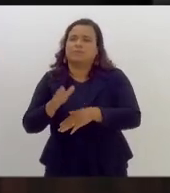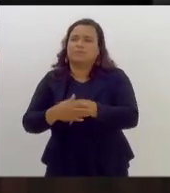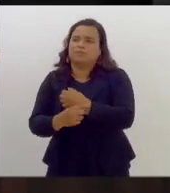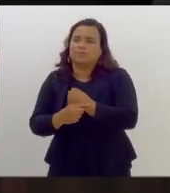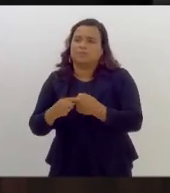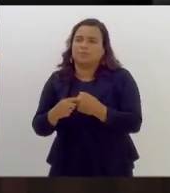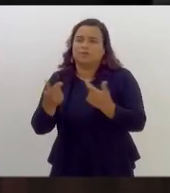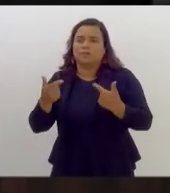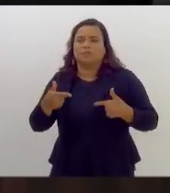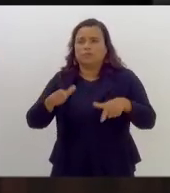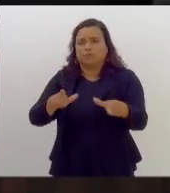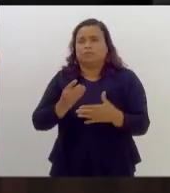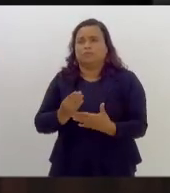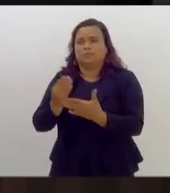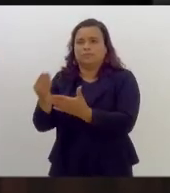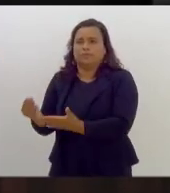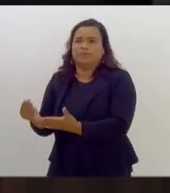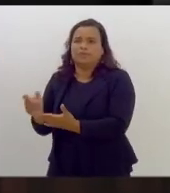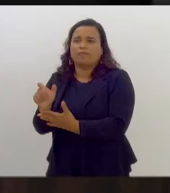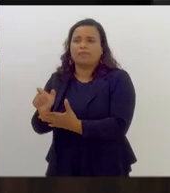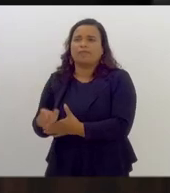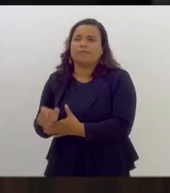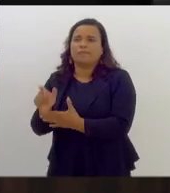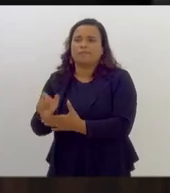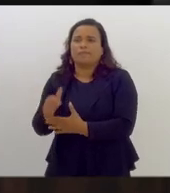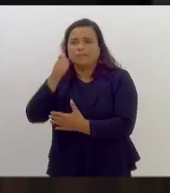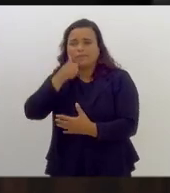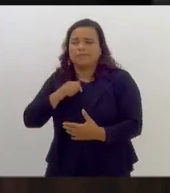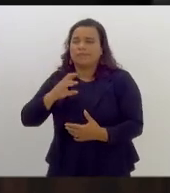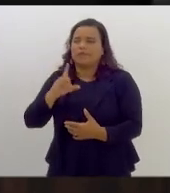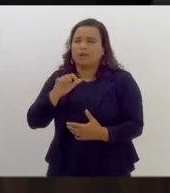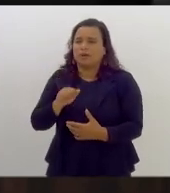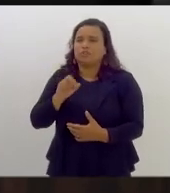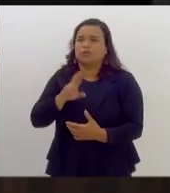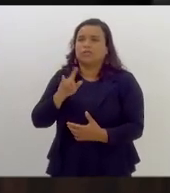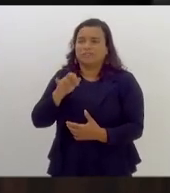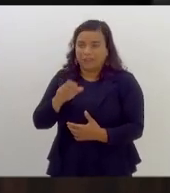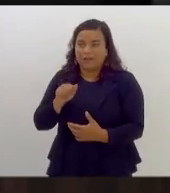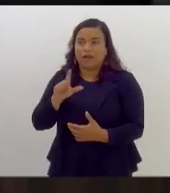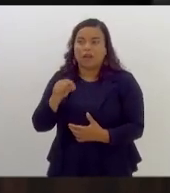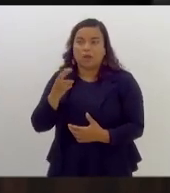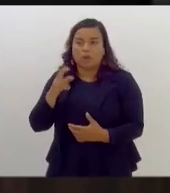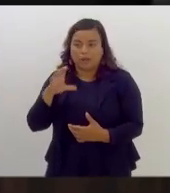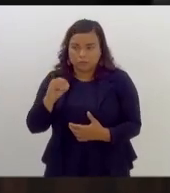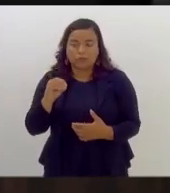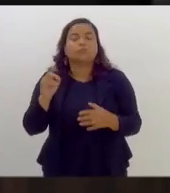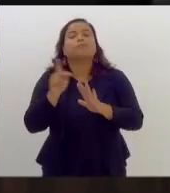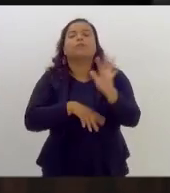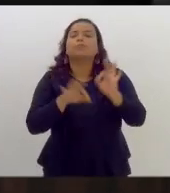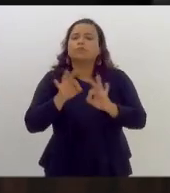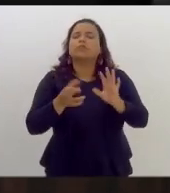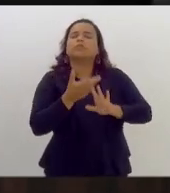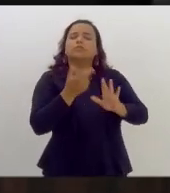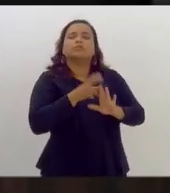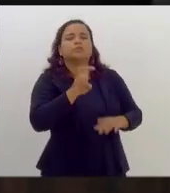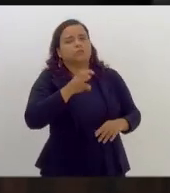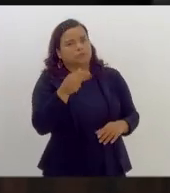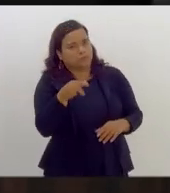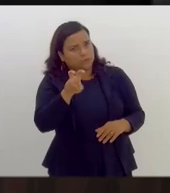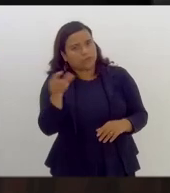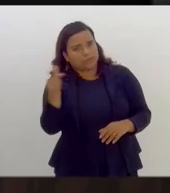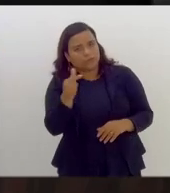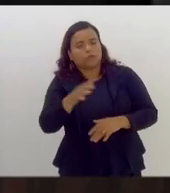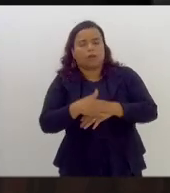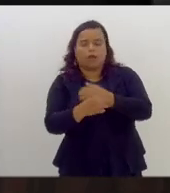diploma Paul Singer à senhora Cláudia de Oliveira Lourenço. Projeto de resolução 575 de 22, de autoria do deputado